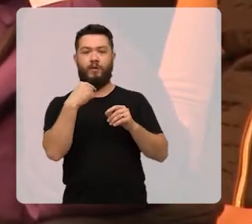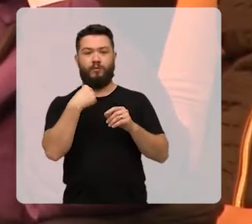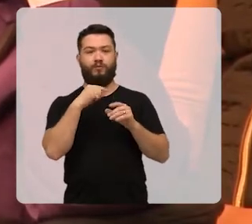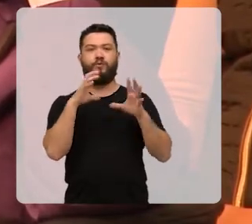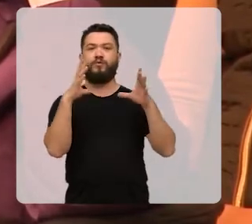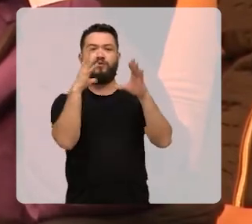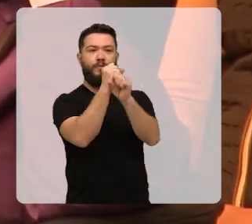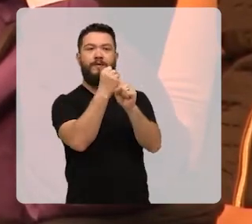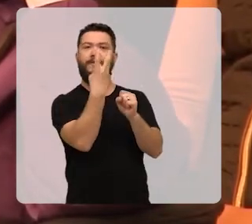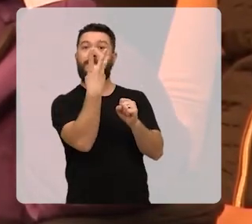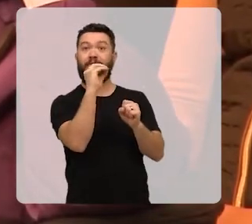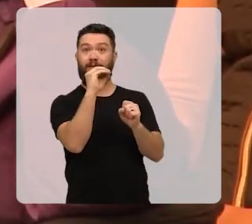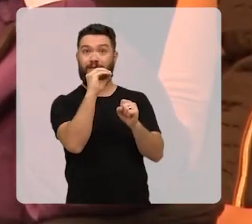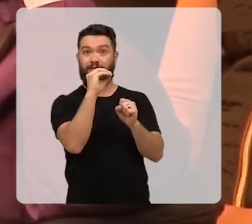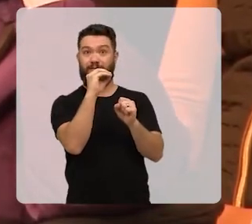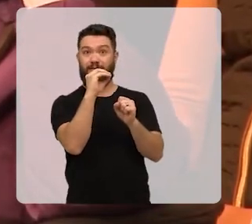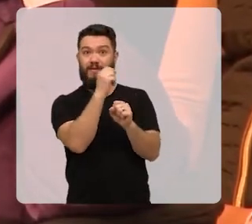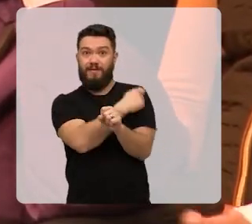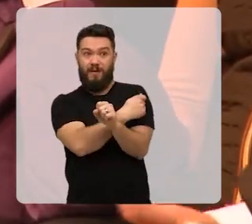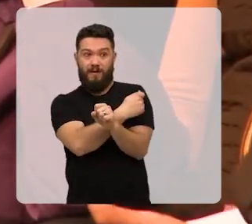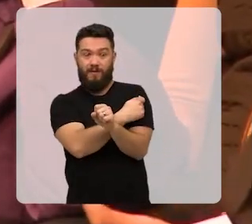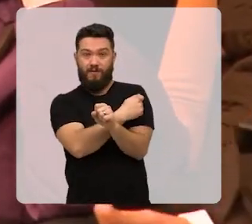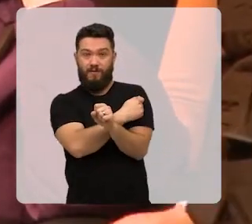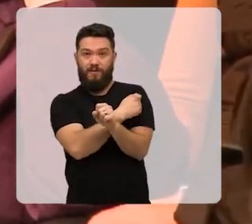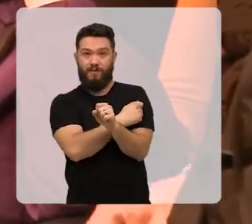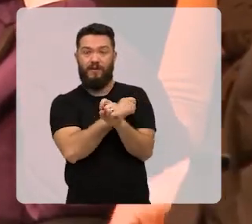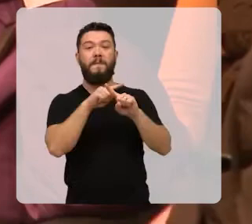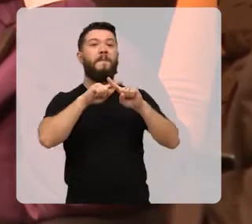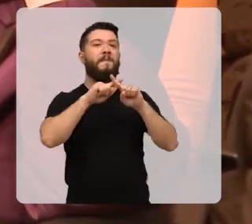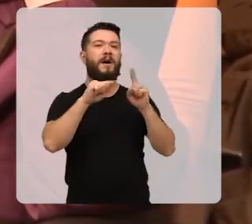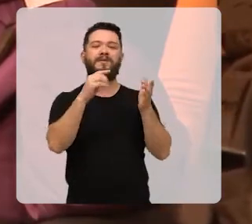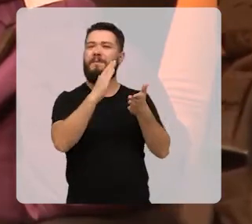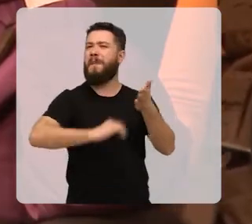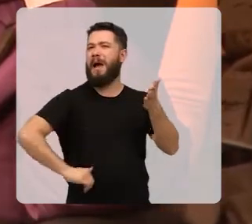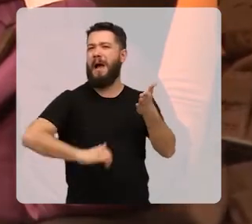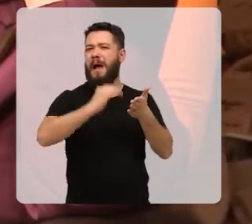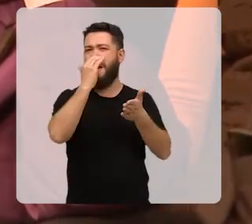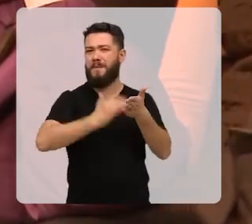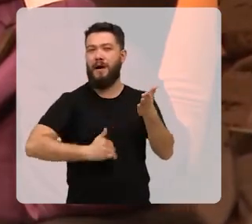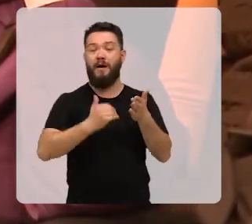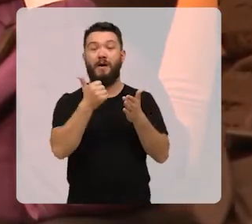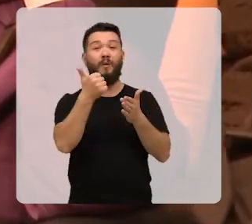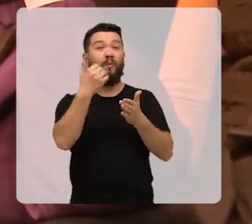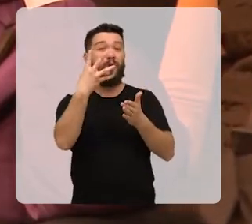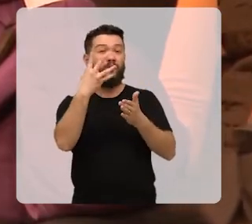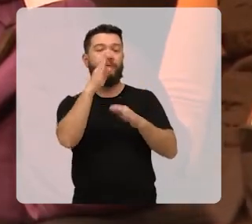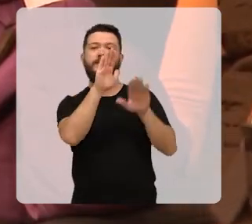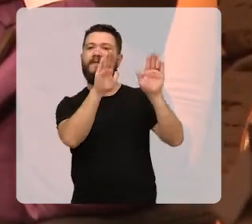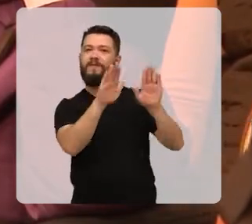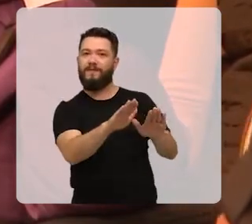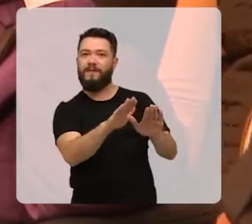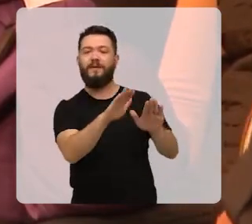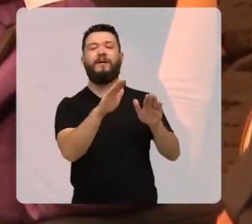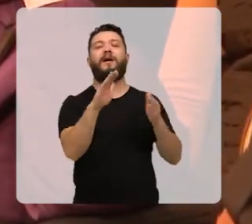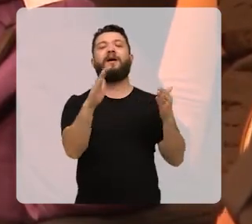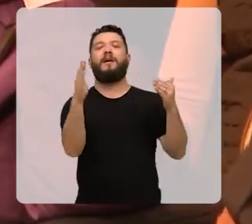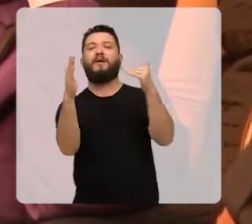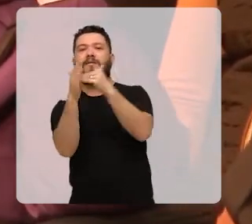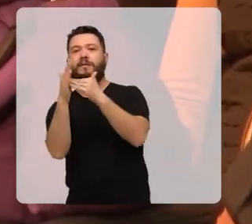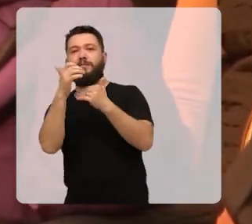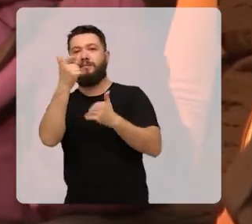para frequentar o segundo ano. O lycée funcionou até setembro de 1943.